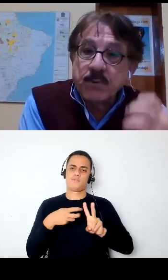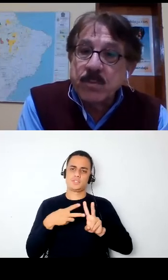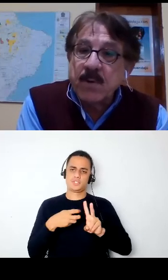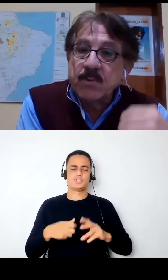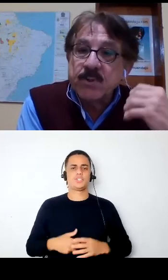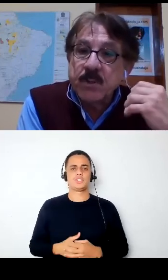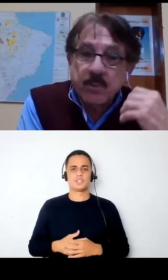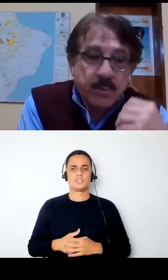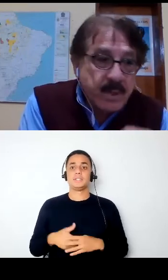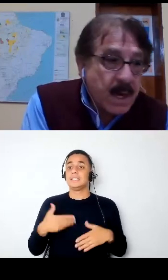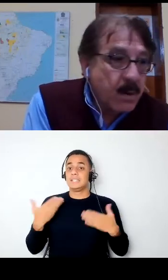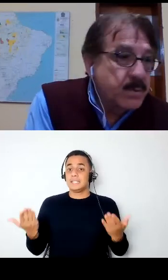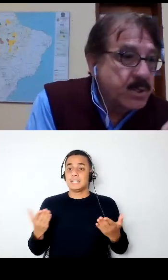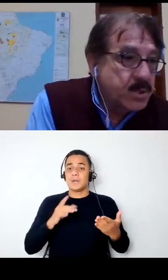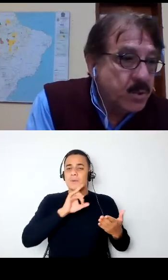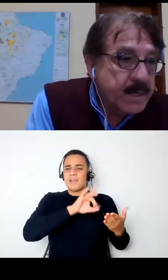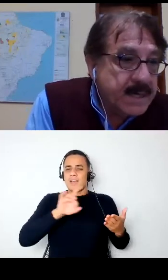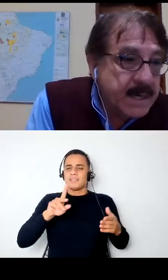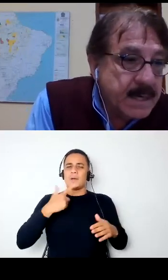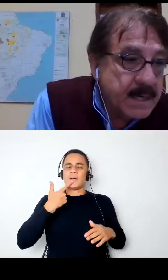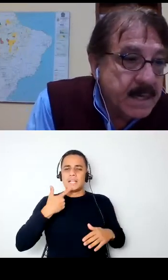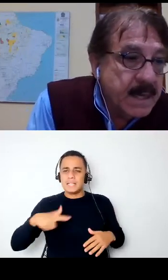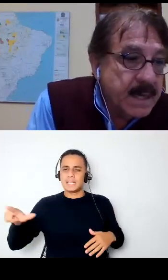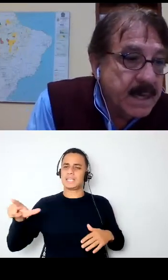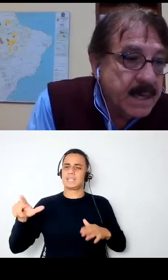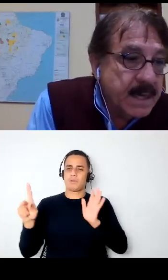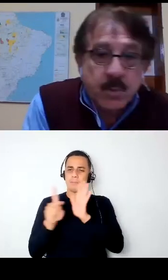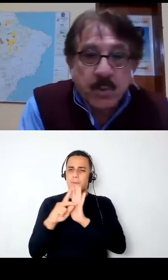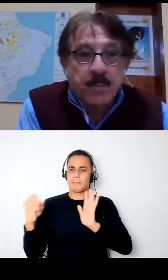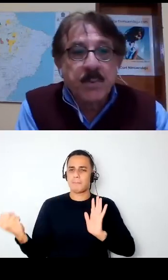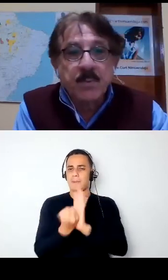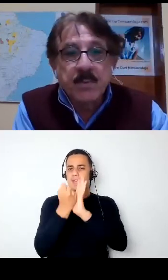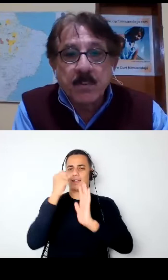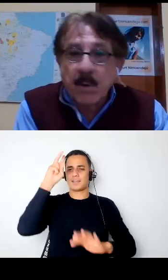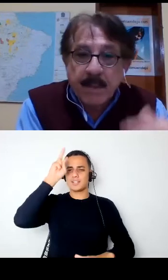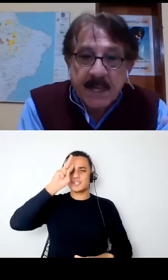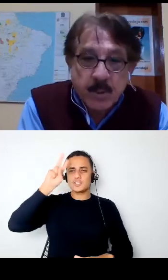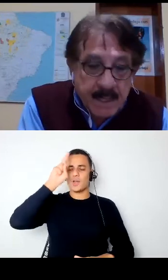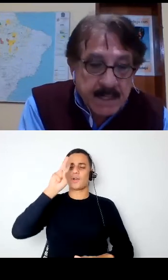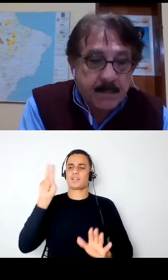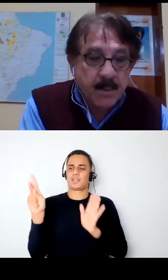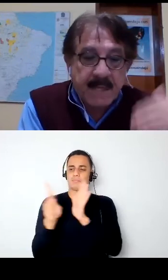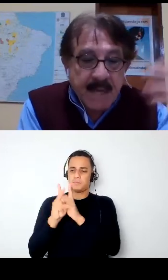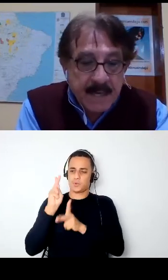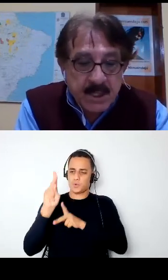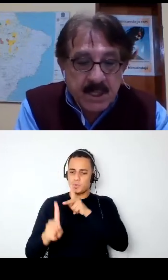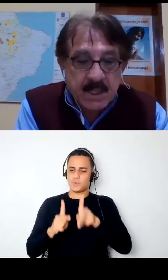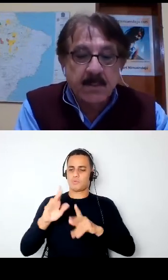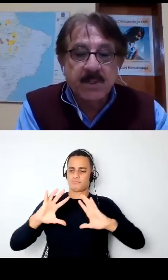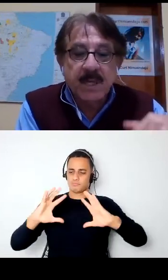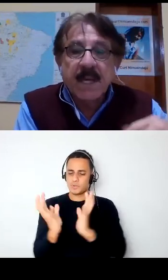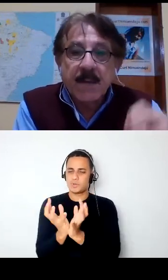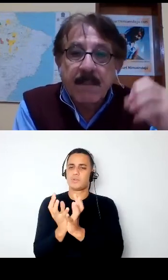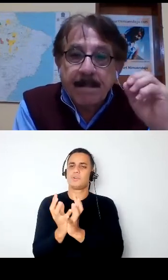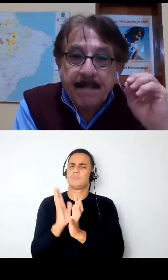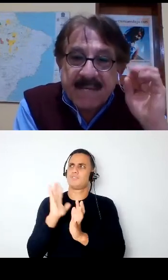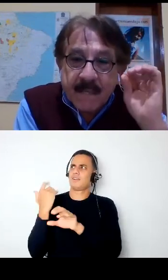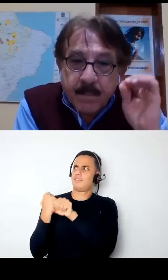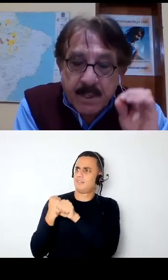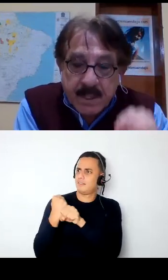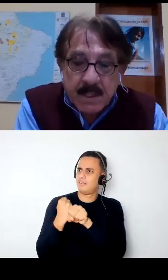não só domesticaram na América uma série de plantas, eu vou citar duas, o milho e a mandioca. A mandioca, aliás, em território